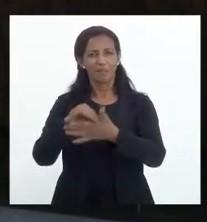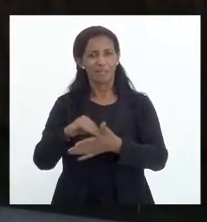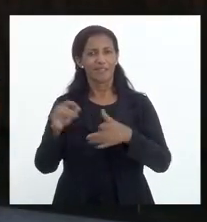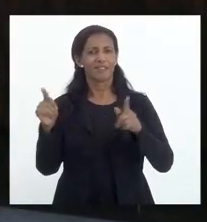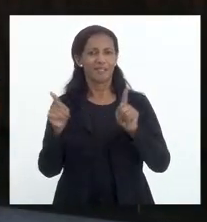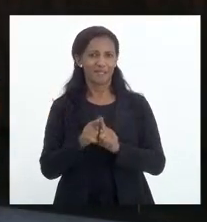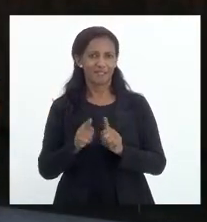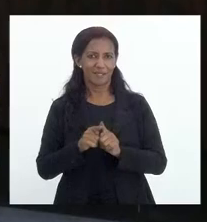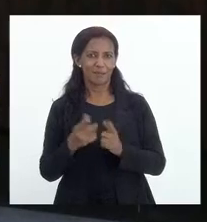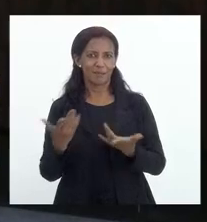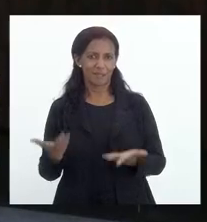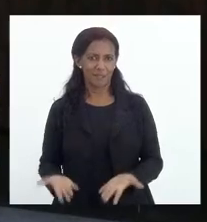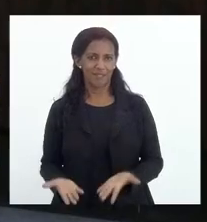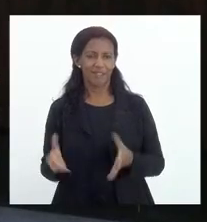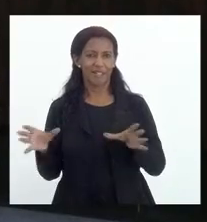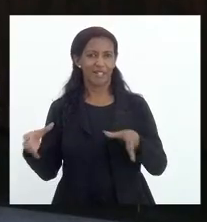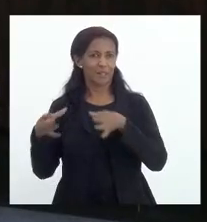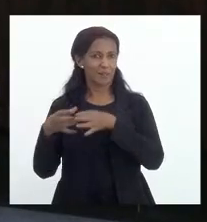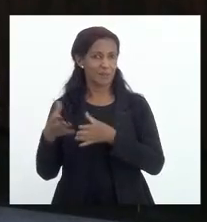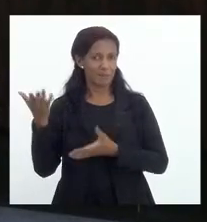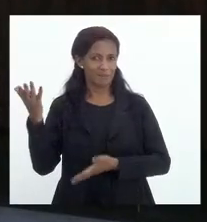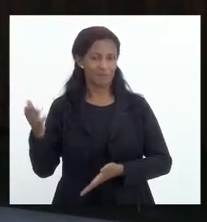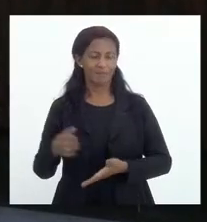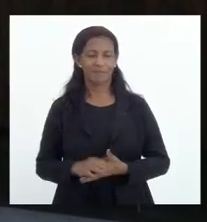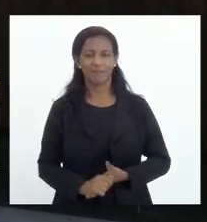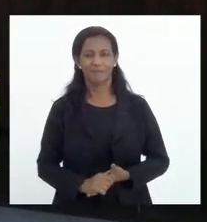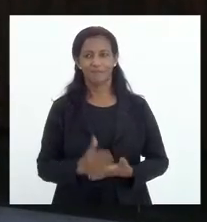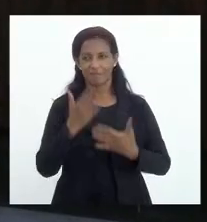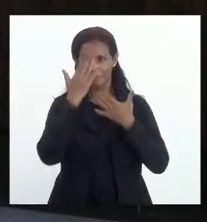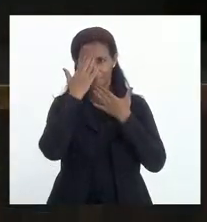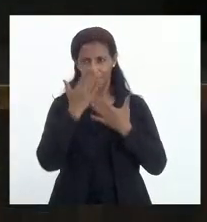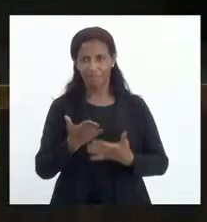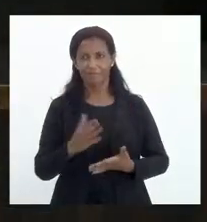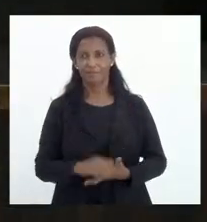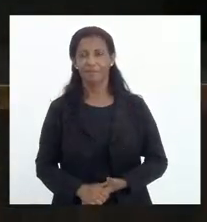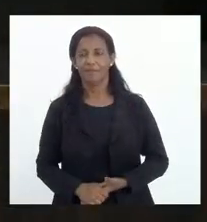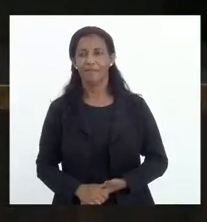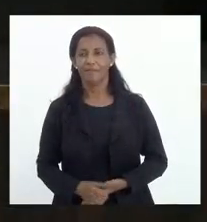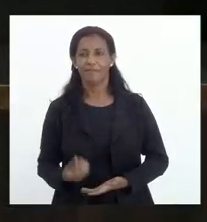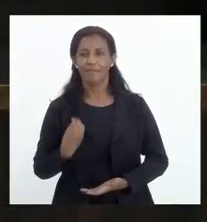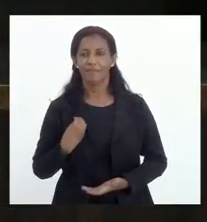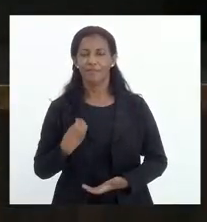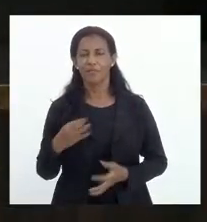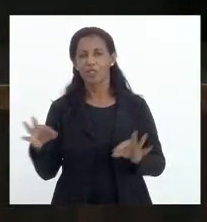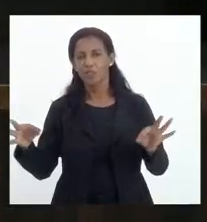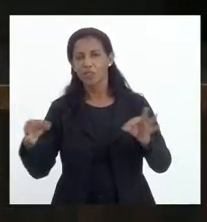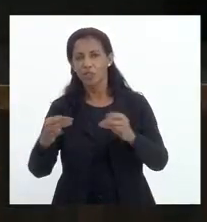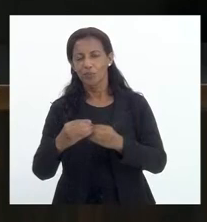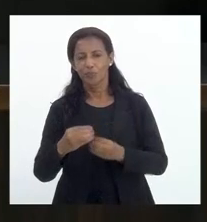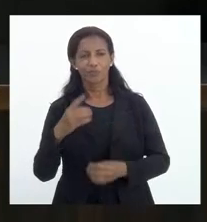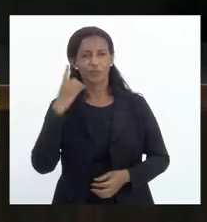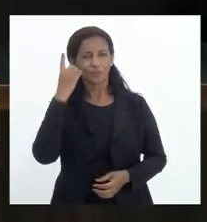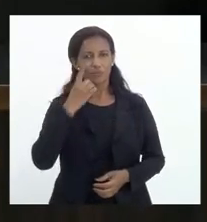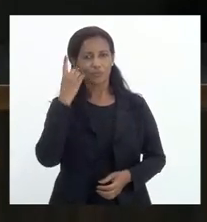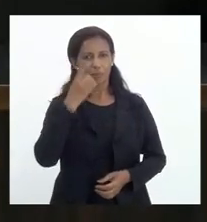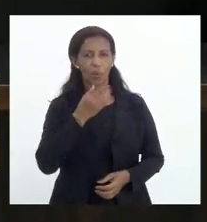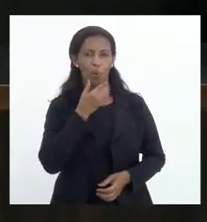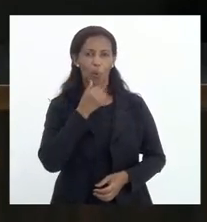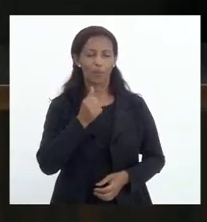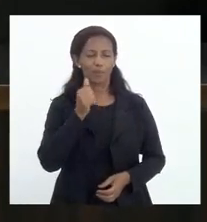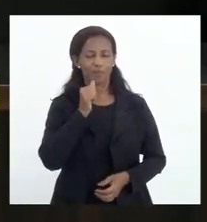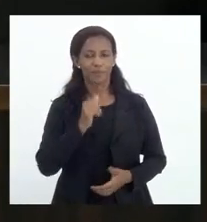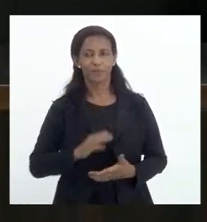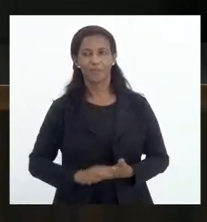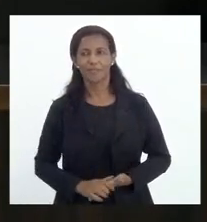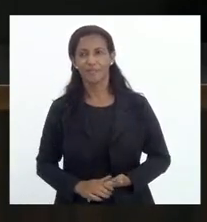lá no Comissarve. Agradecer a presença de todas as deputadas e